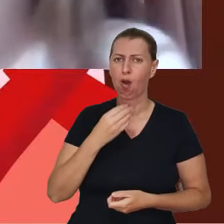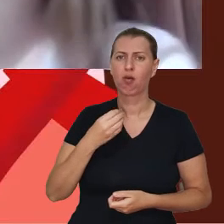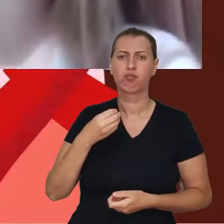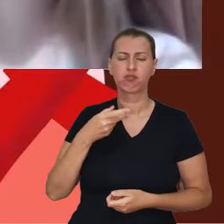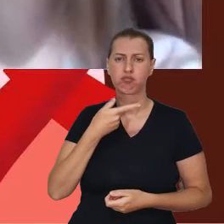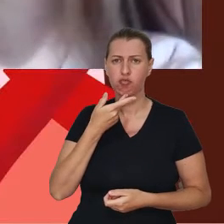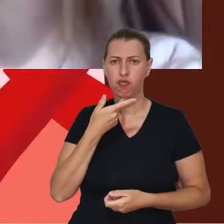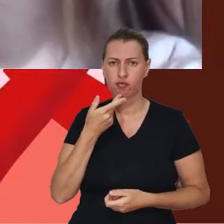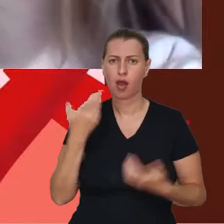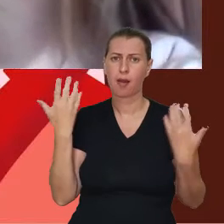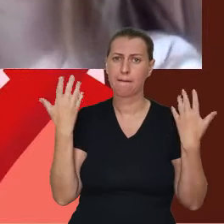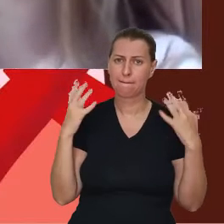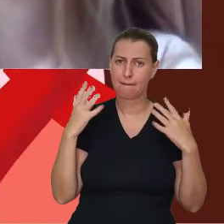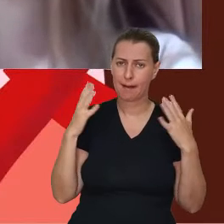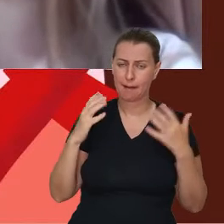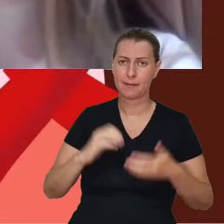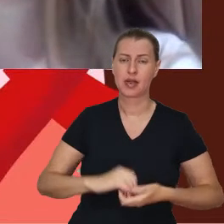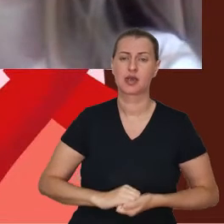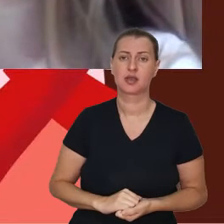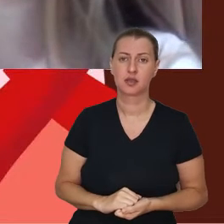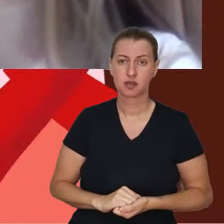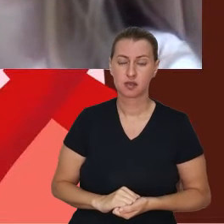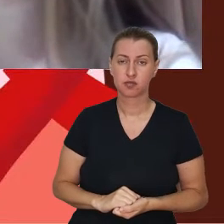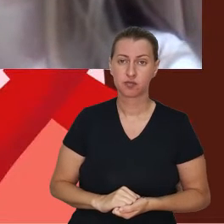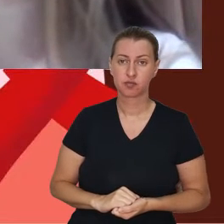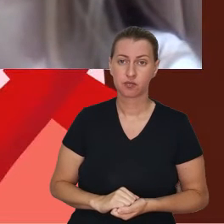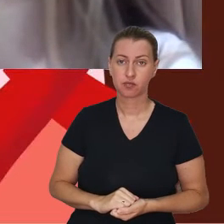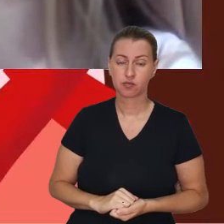o pessoal te dando parabéns ali no